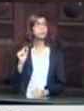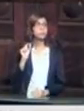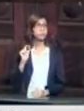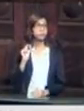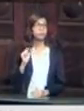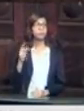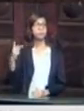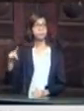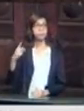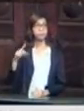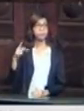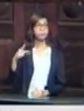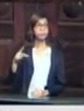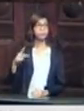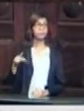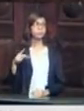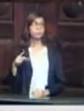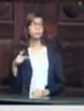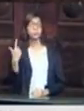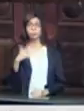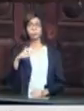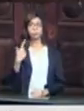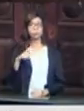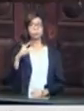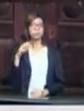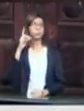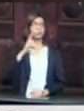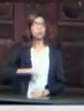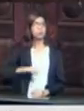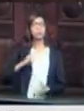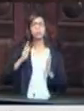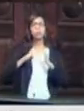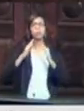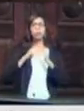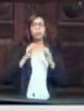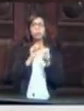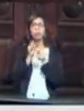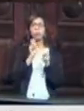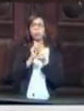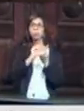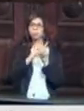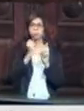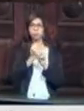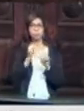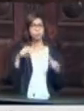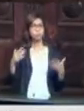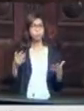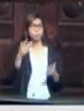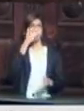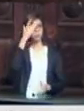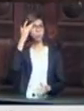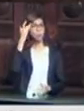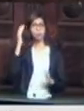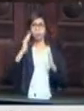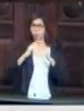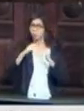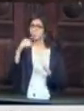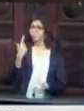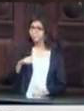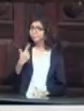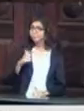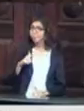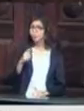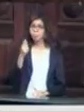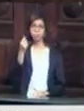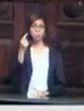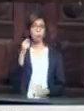que elas não terão mais direito ao aluguel social. Então as pessoas não têm casa, não têm